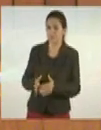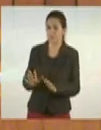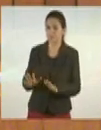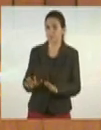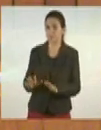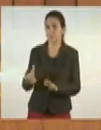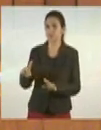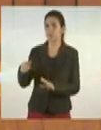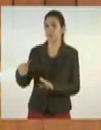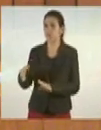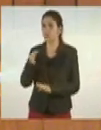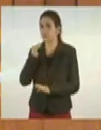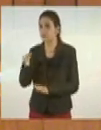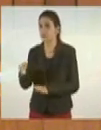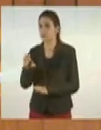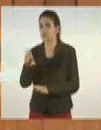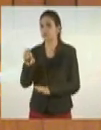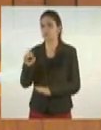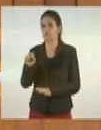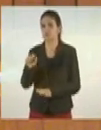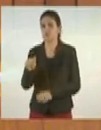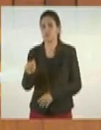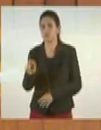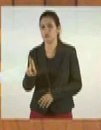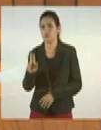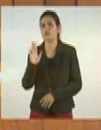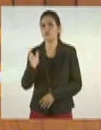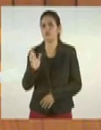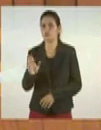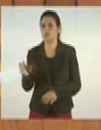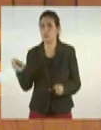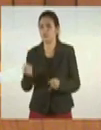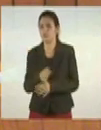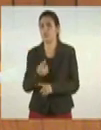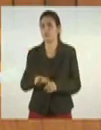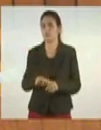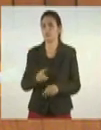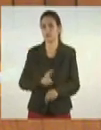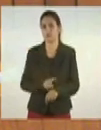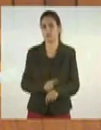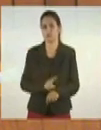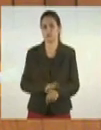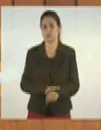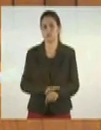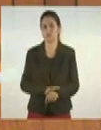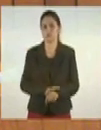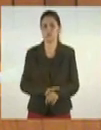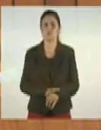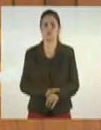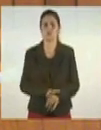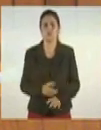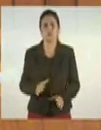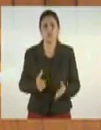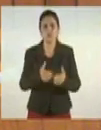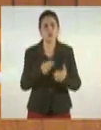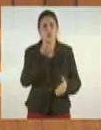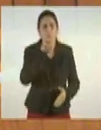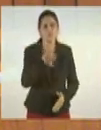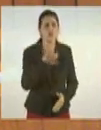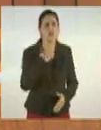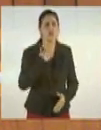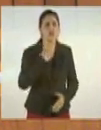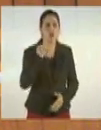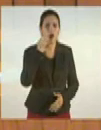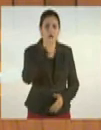César Pires já conclua por conta do tempo senhor senhor presidente Eu também pedi uma parte que eu queria de qualquer forma seria rápido muito breve isso para não atrapalhar